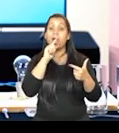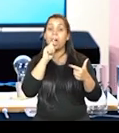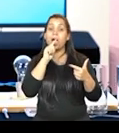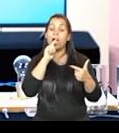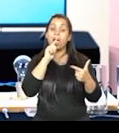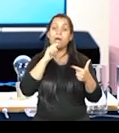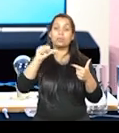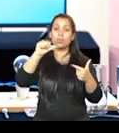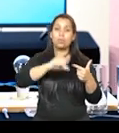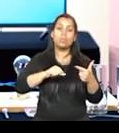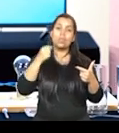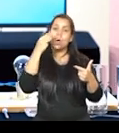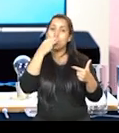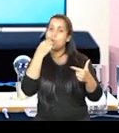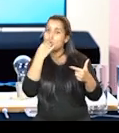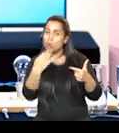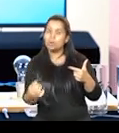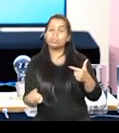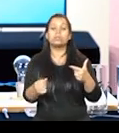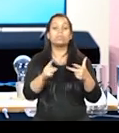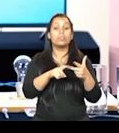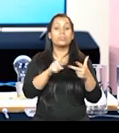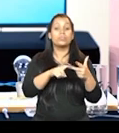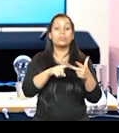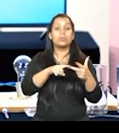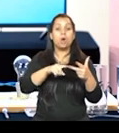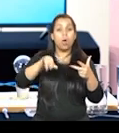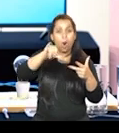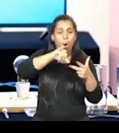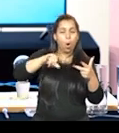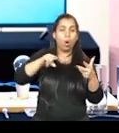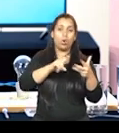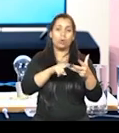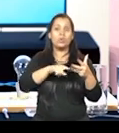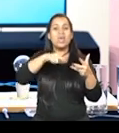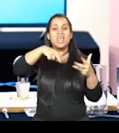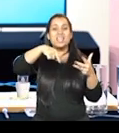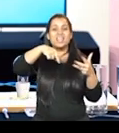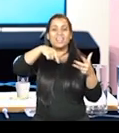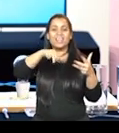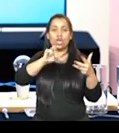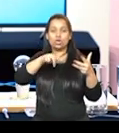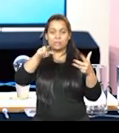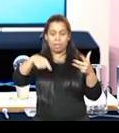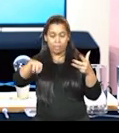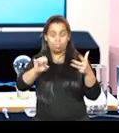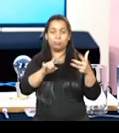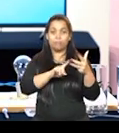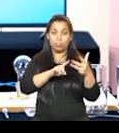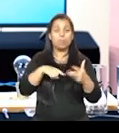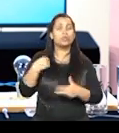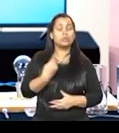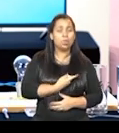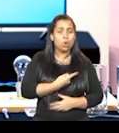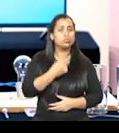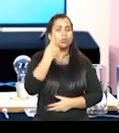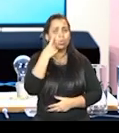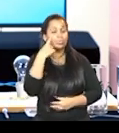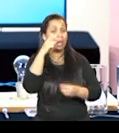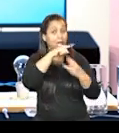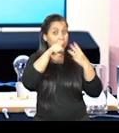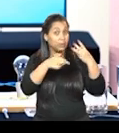uma mistura de corante, óleo e querosene. A partir dela, nós conseguimos observar 3